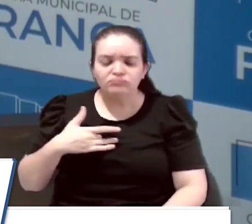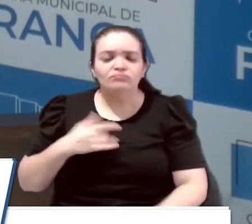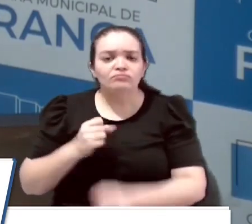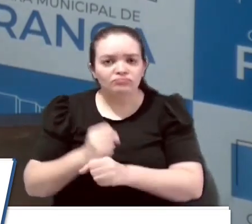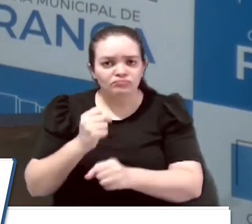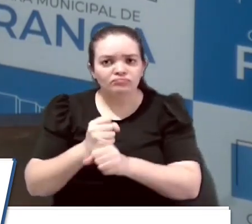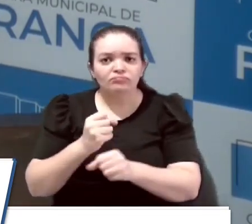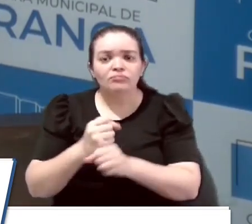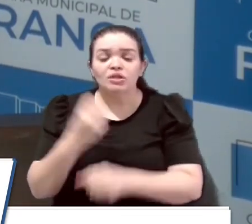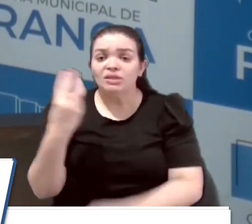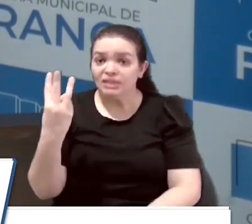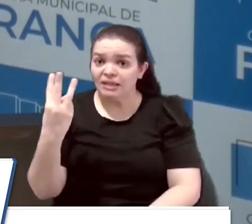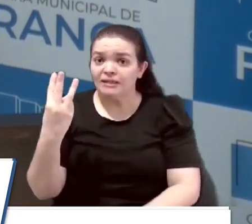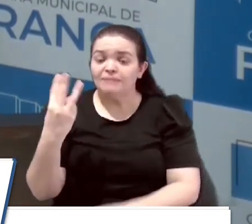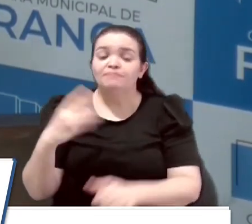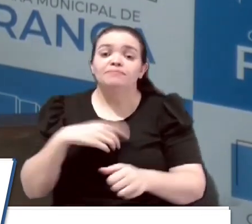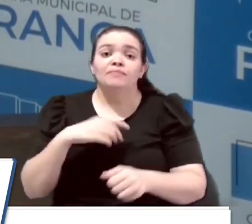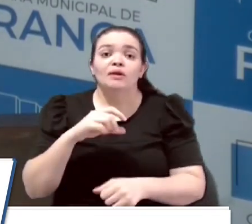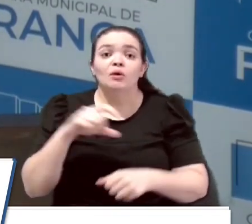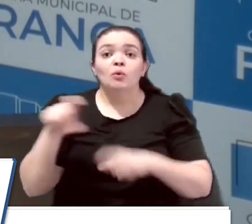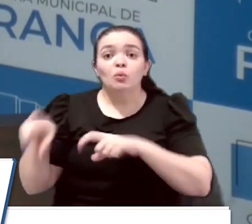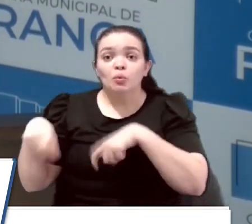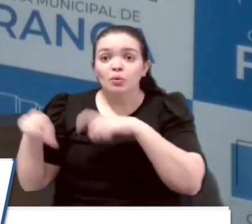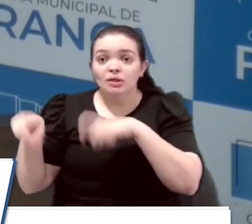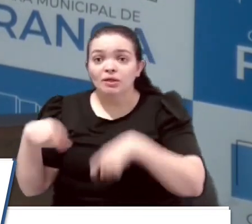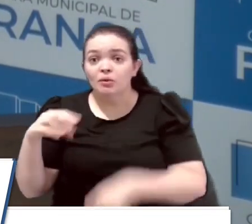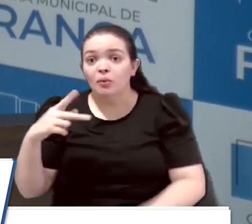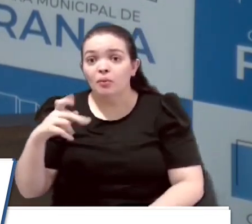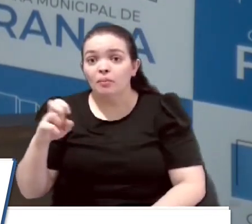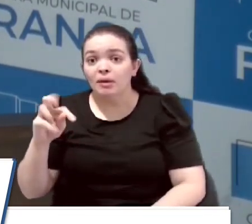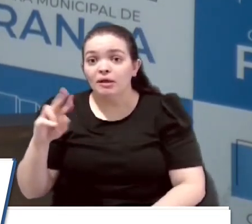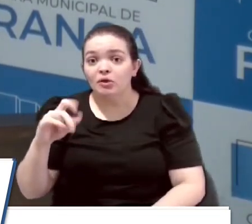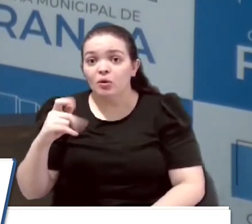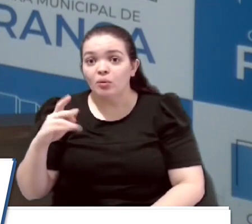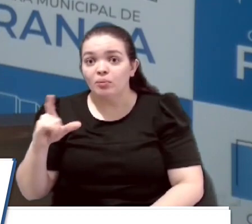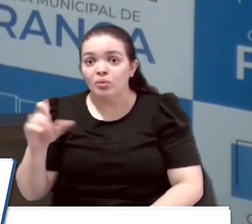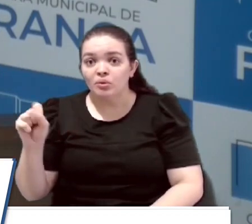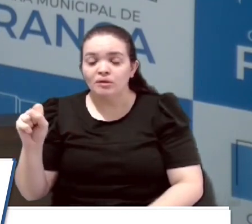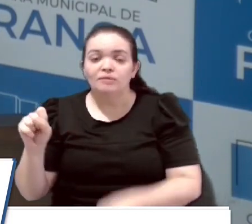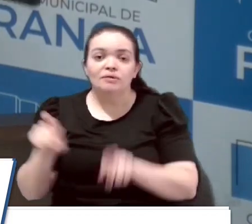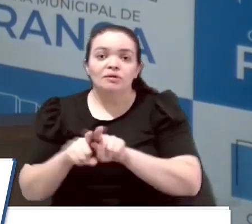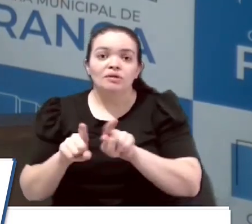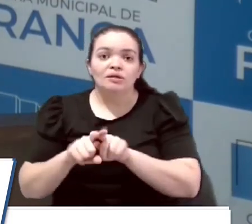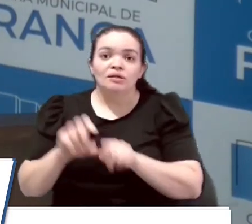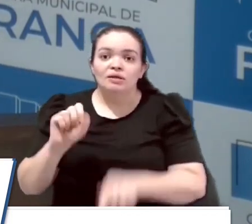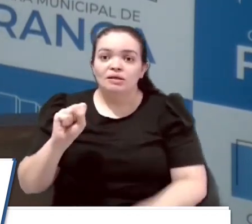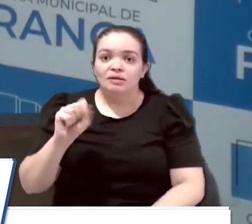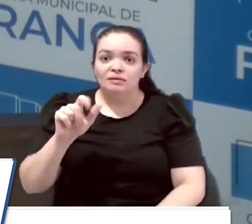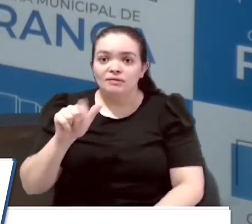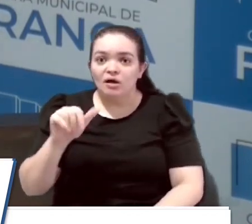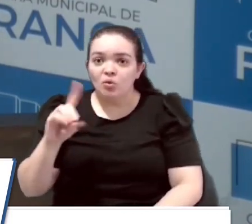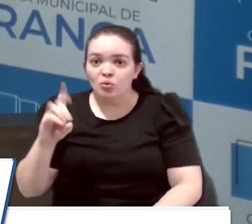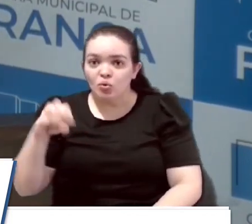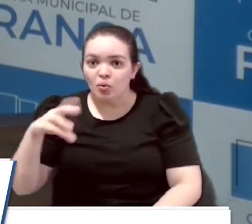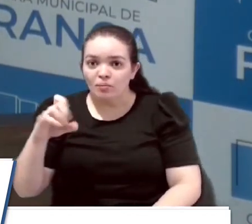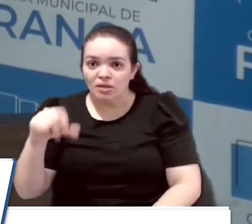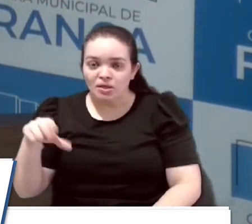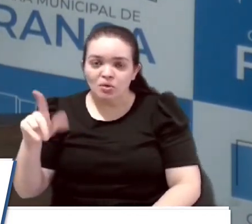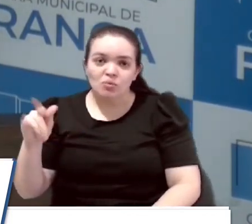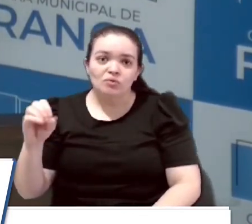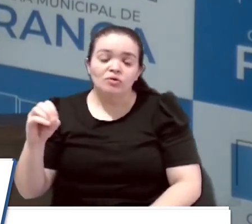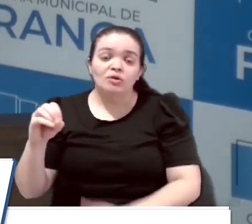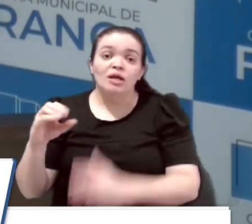3, do sítio Petrópolis, do São Domingos e do Jardim Paraty. Creche no Copacabana, porque